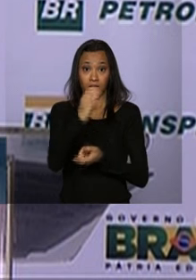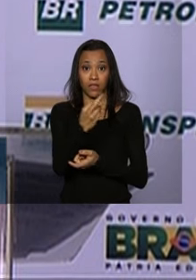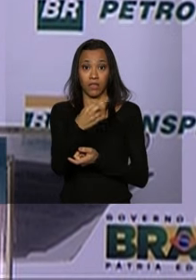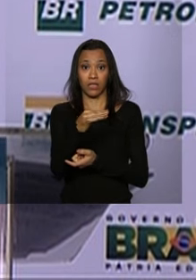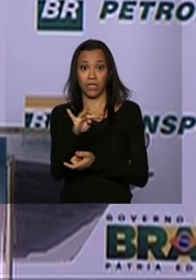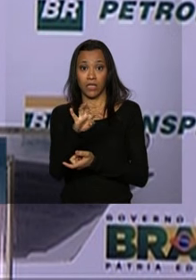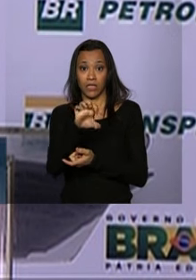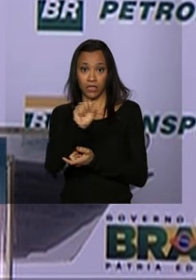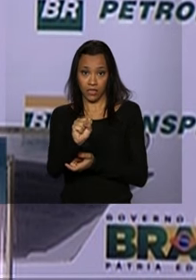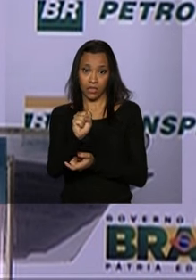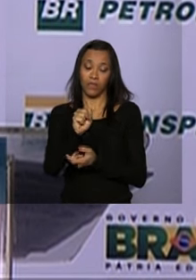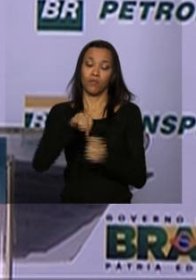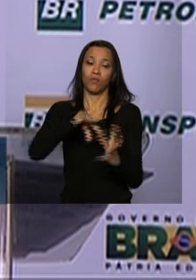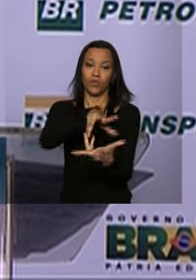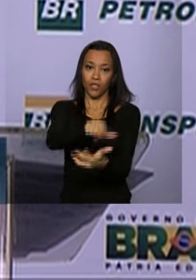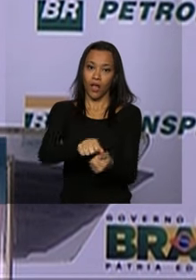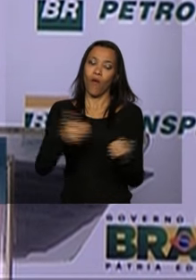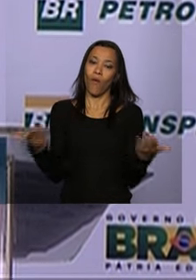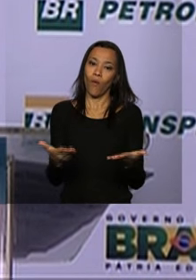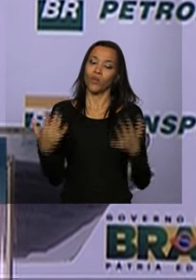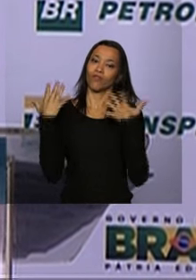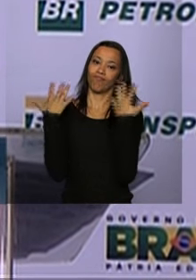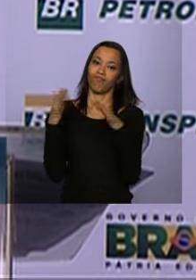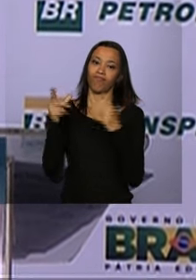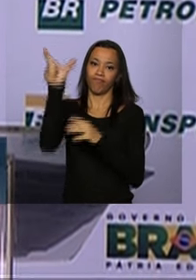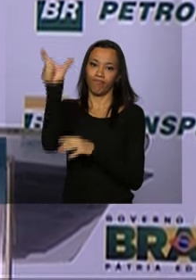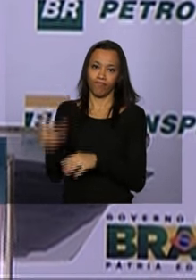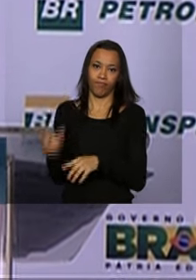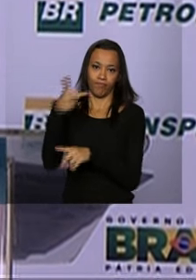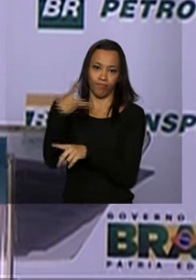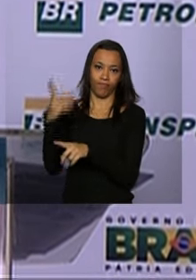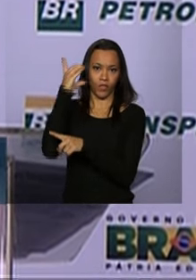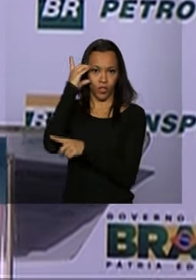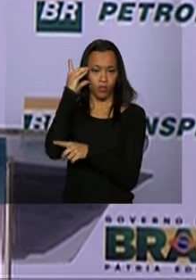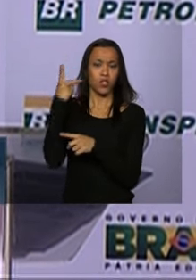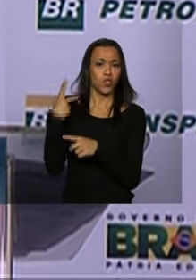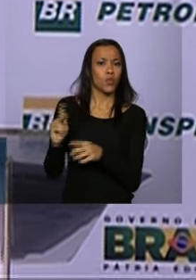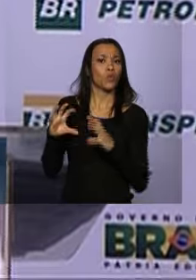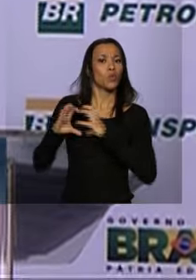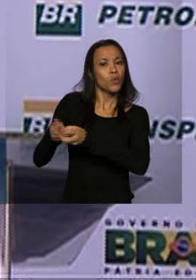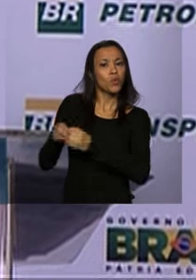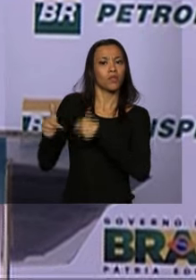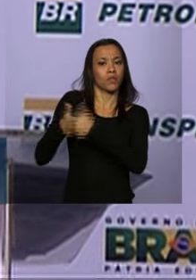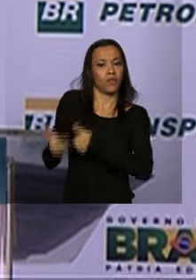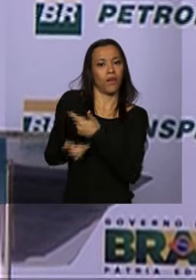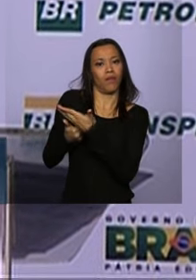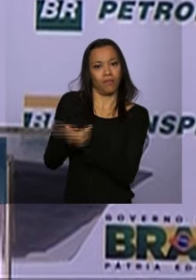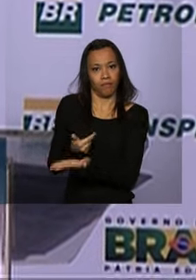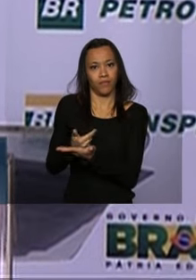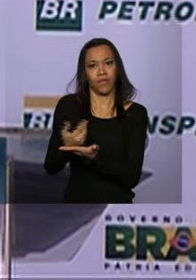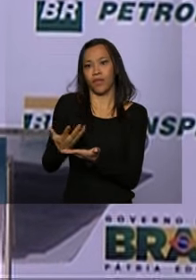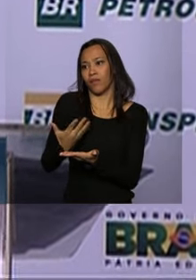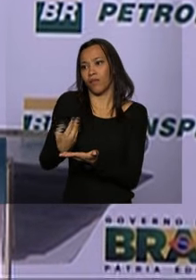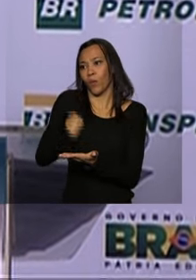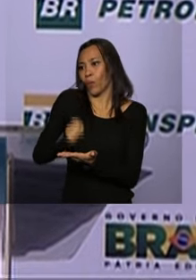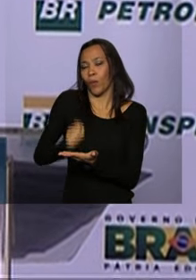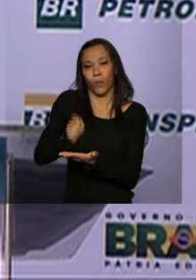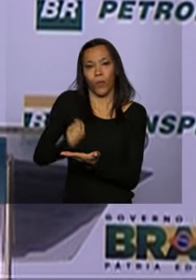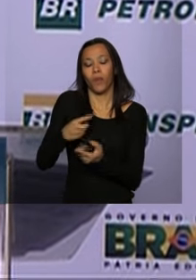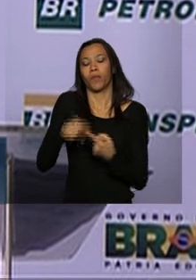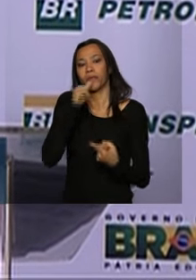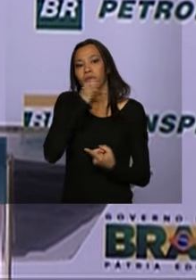que rendemos nossa homenagem à Vossa Excelência e de sua equipe, queira dizer, não presente aqui, o nosso